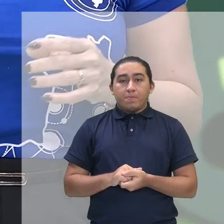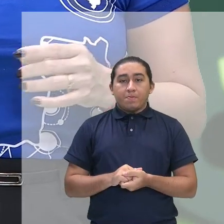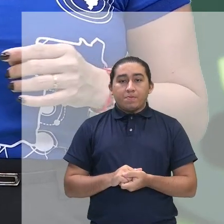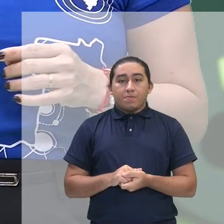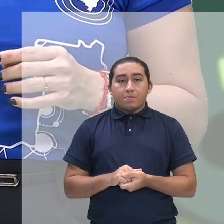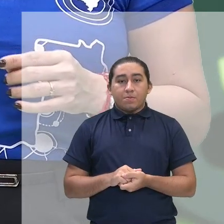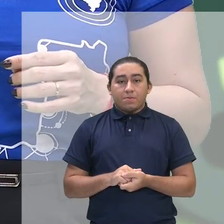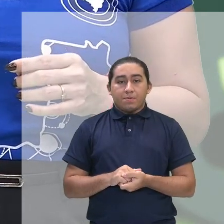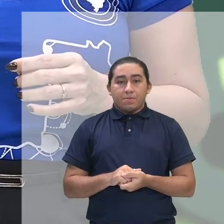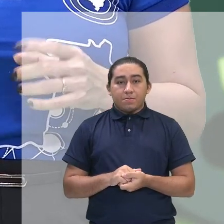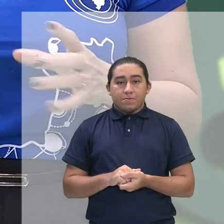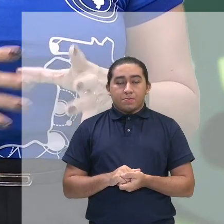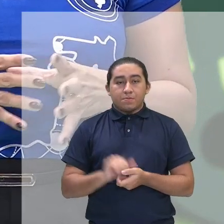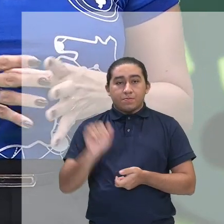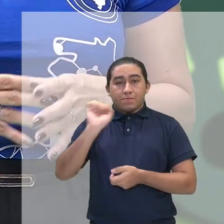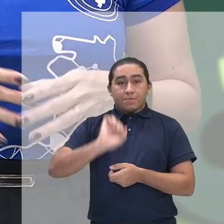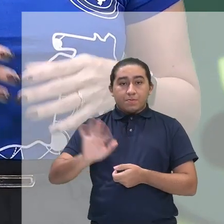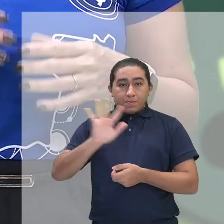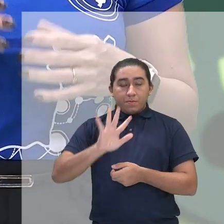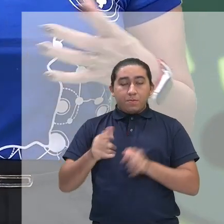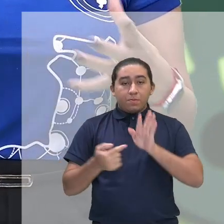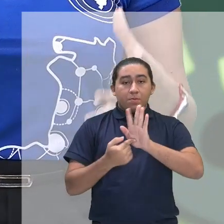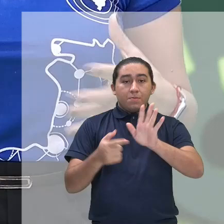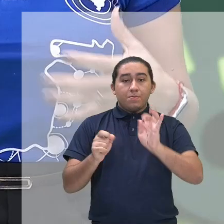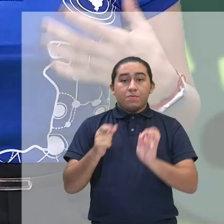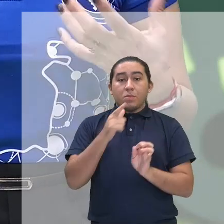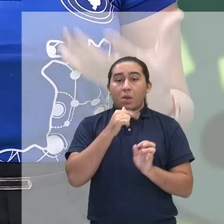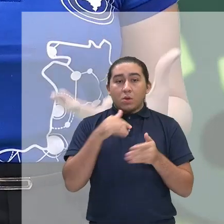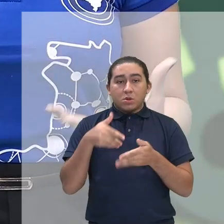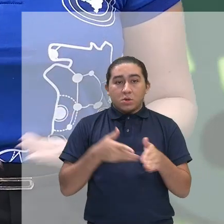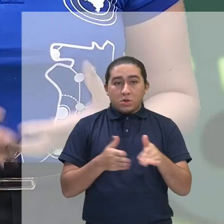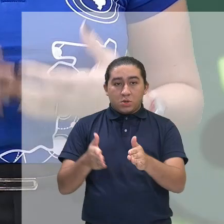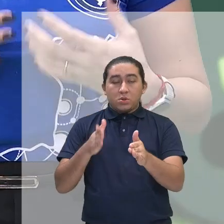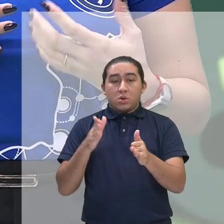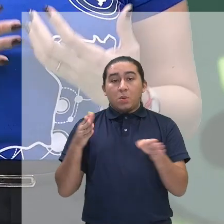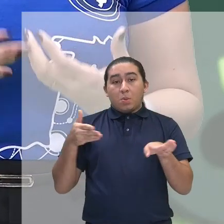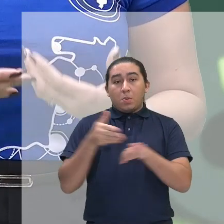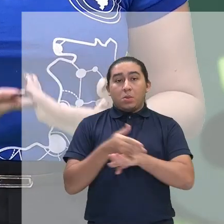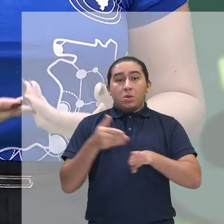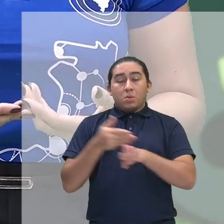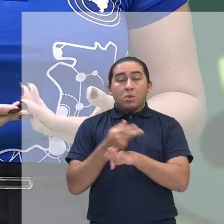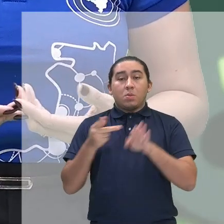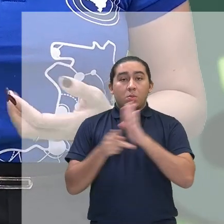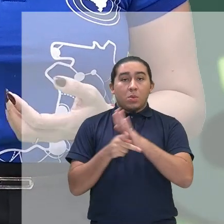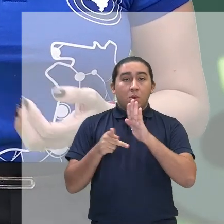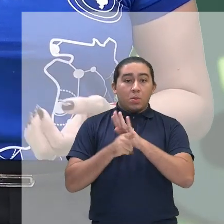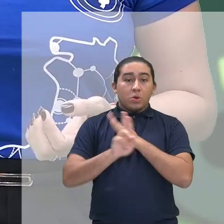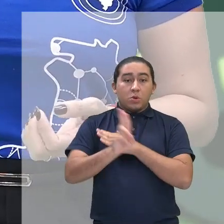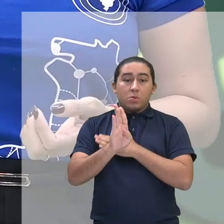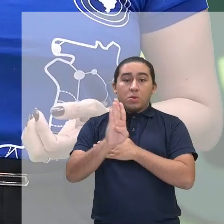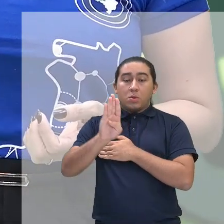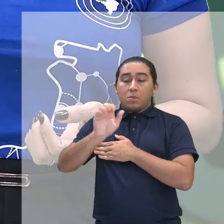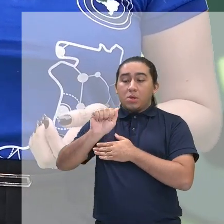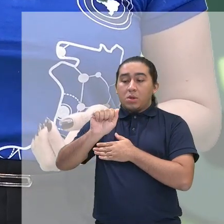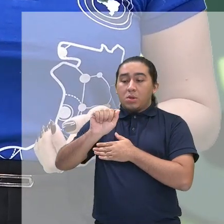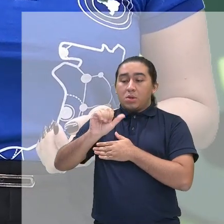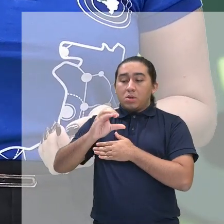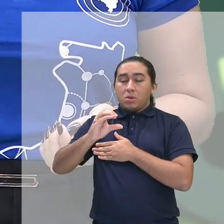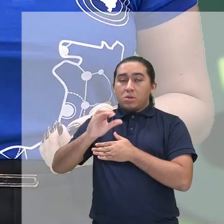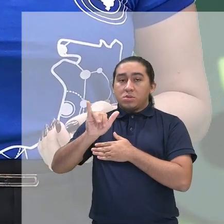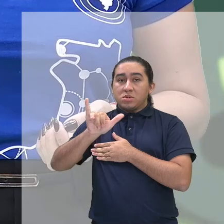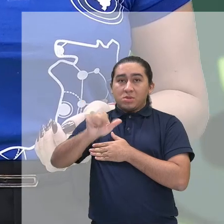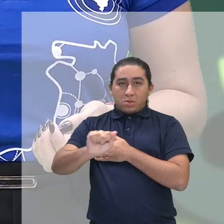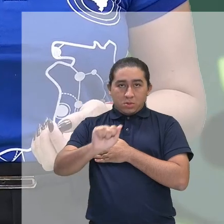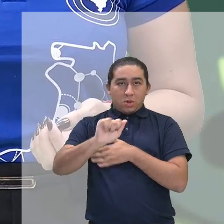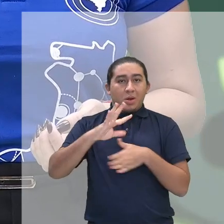gente vai observar aqui uma imagem que mostra para a gente os rios que fazem parte da bacia amazônica, né? Então, a gente tem aqui,